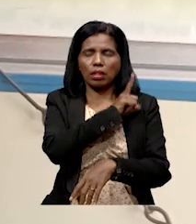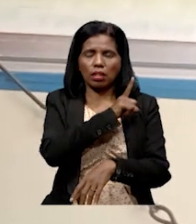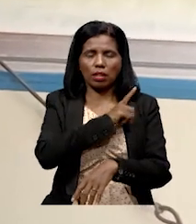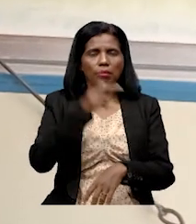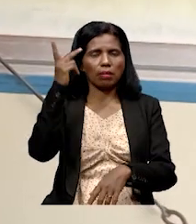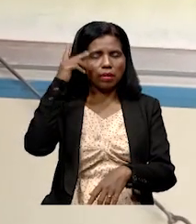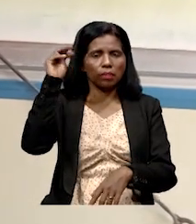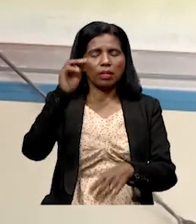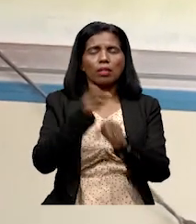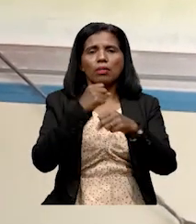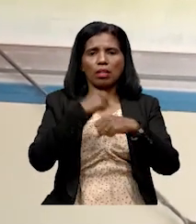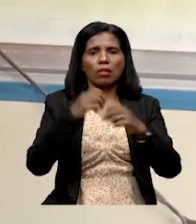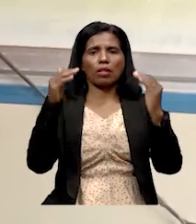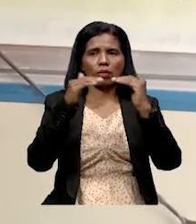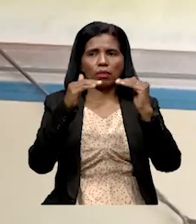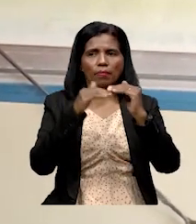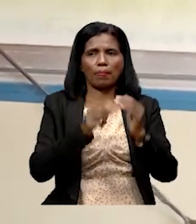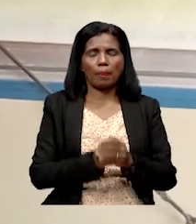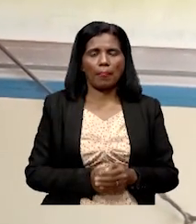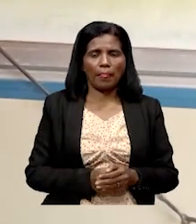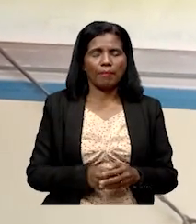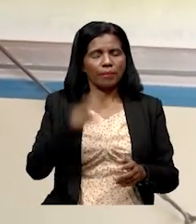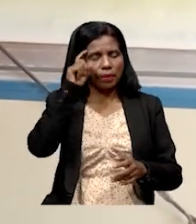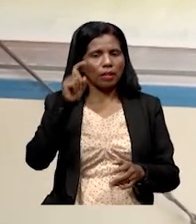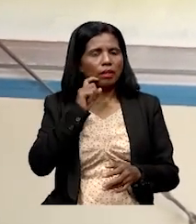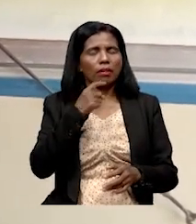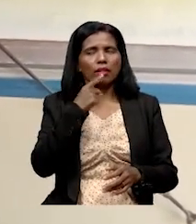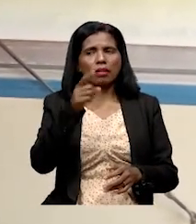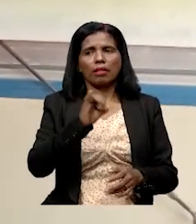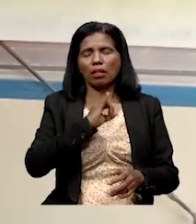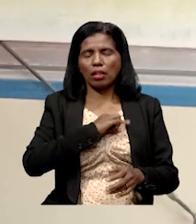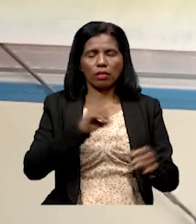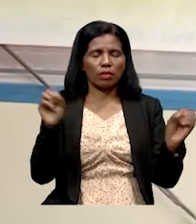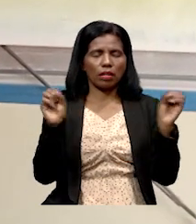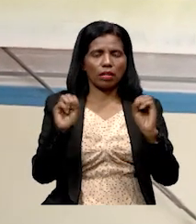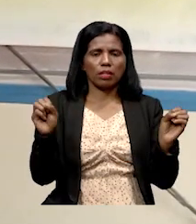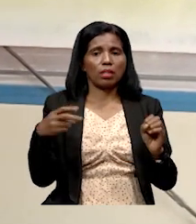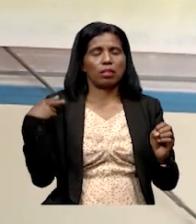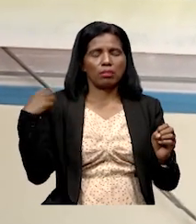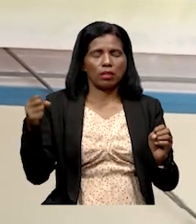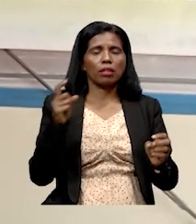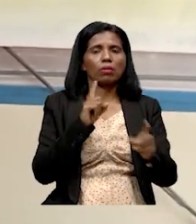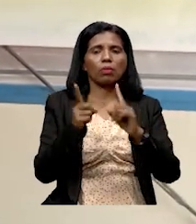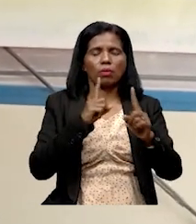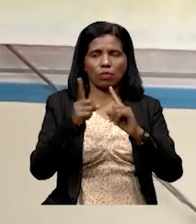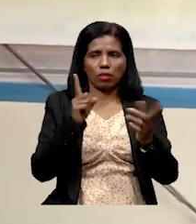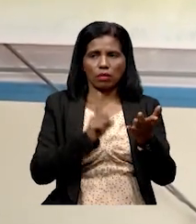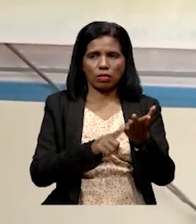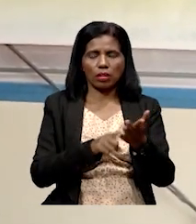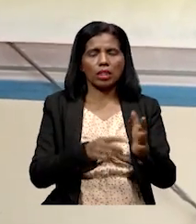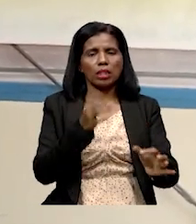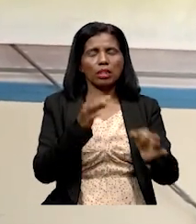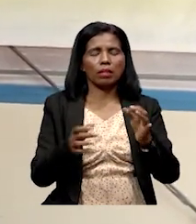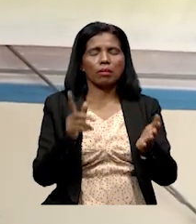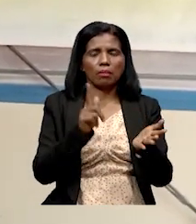diálogo. Mau Sanana, dijan, habla ella, que tira para tu discutir. Se partir de